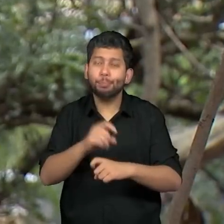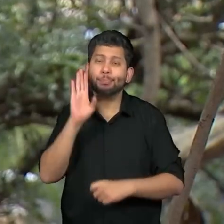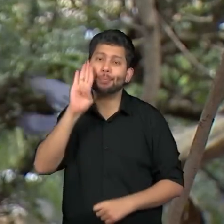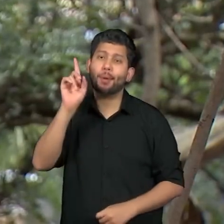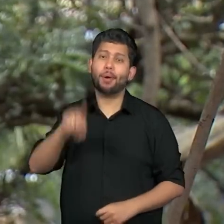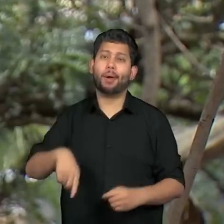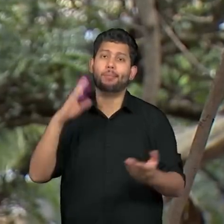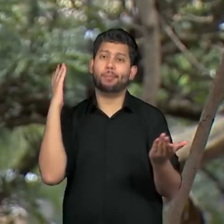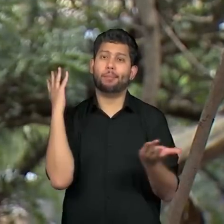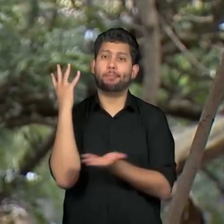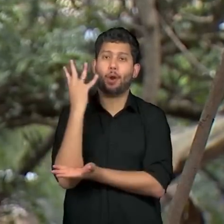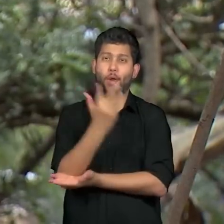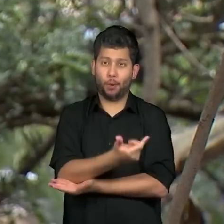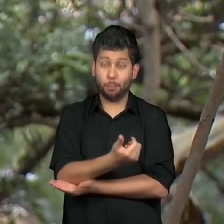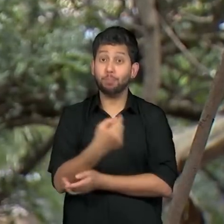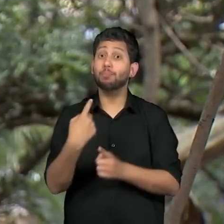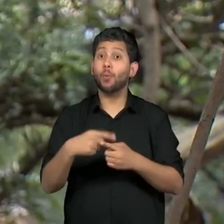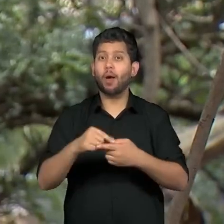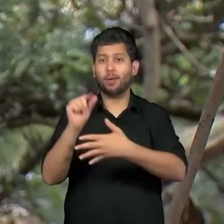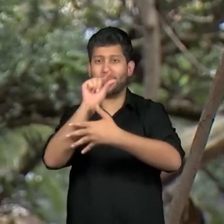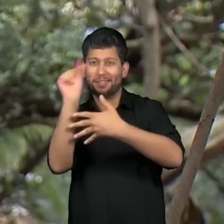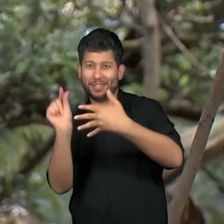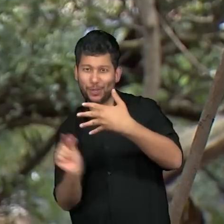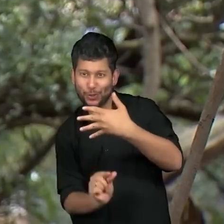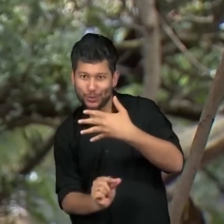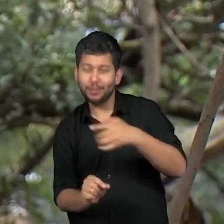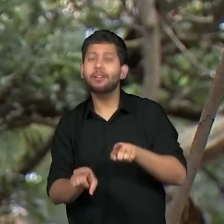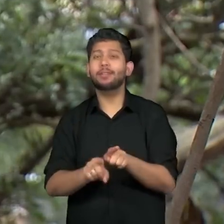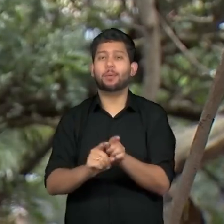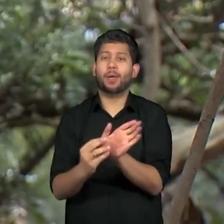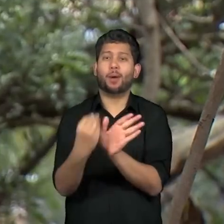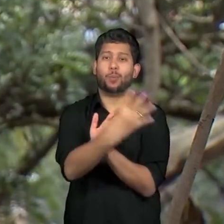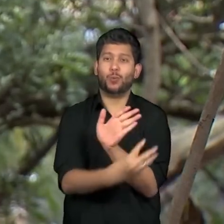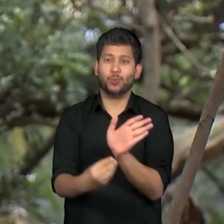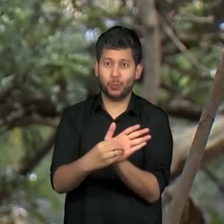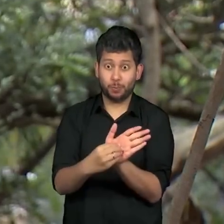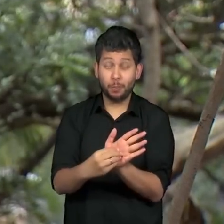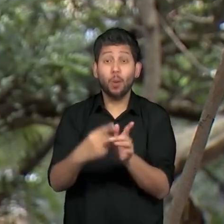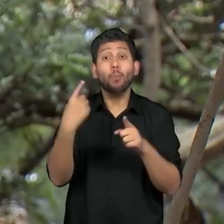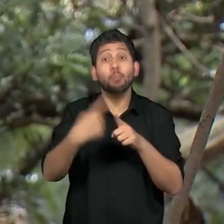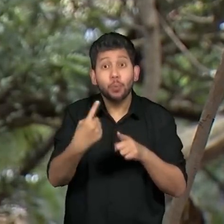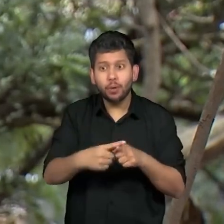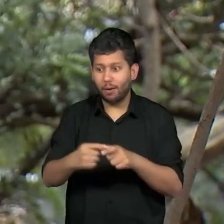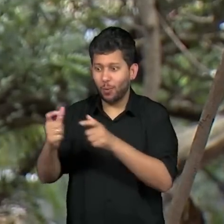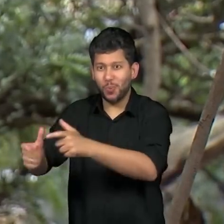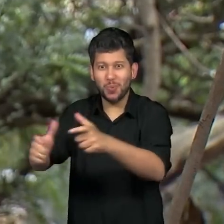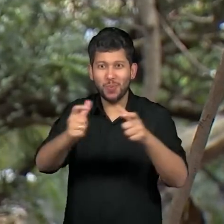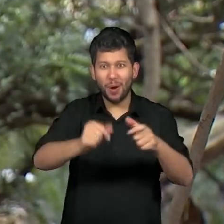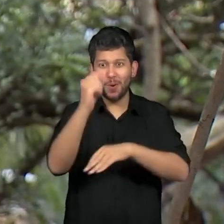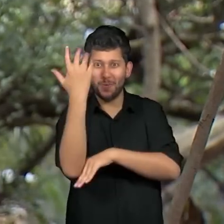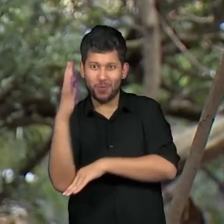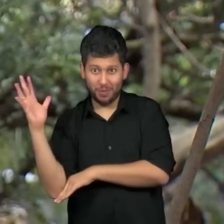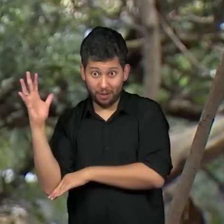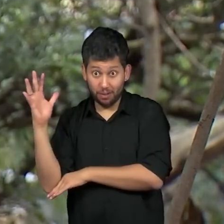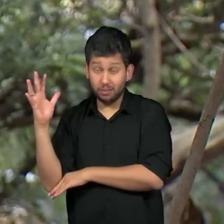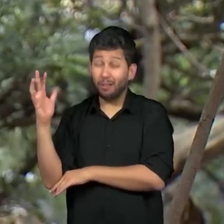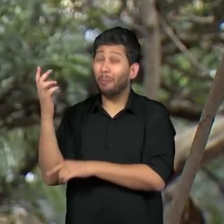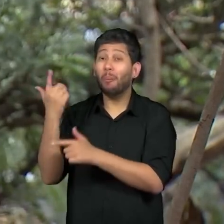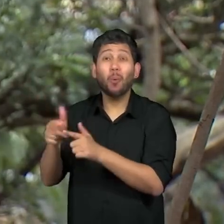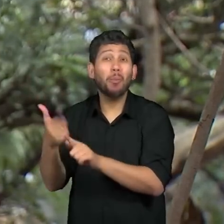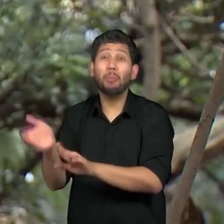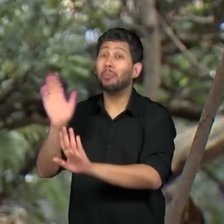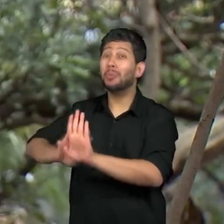da Amazônia e da Mata Atlântica. Isso porque a destruição dos biomas florestais gera uma série de